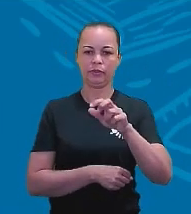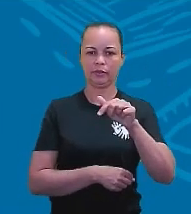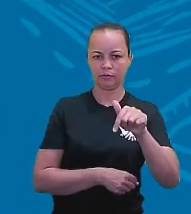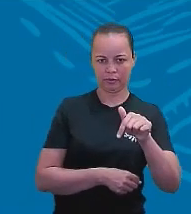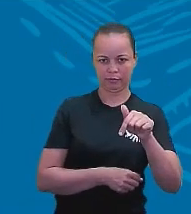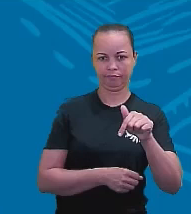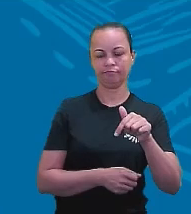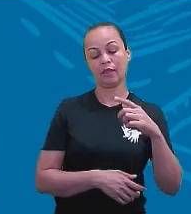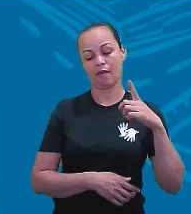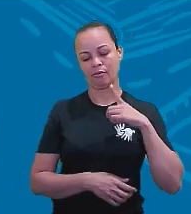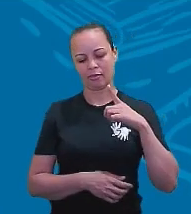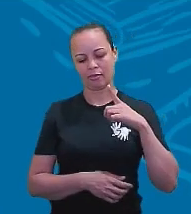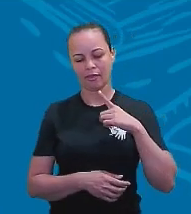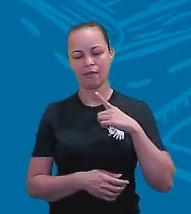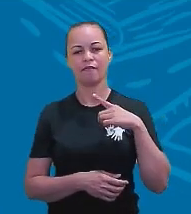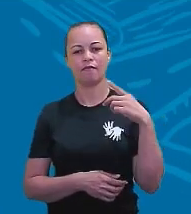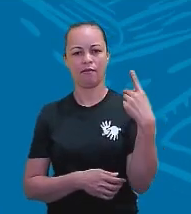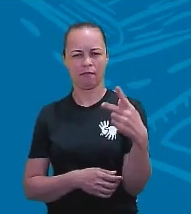gente teve aí, gente,